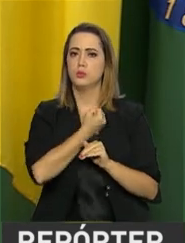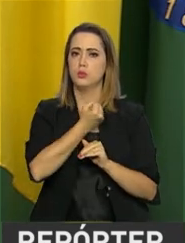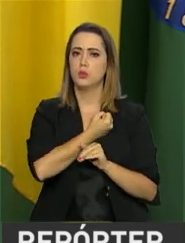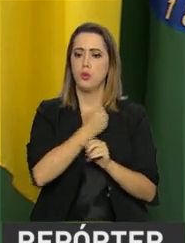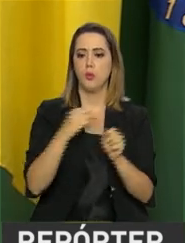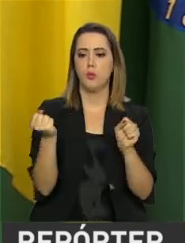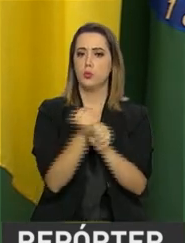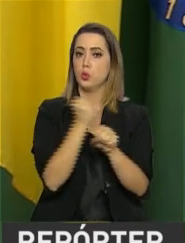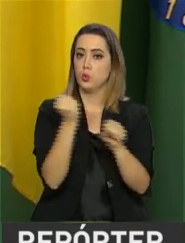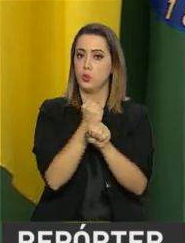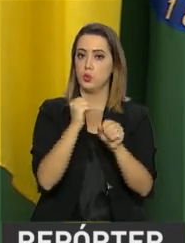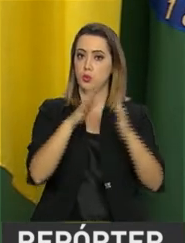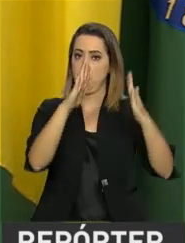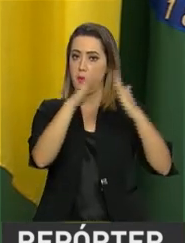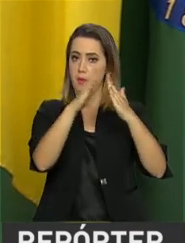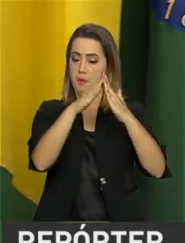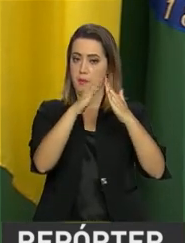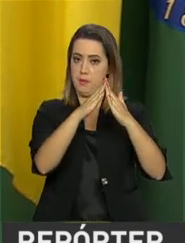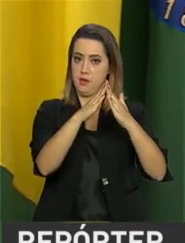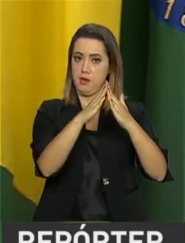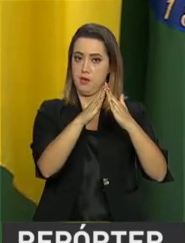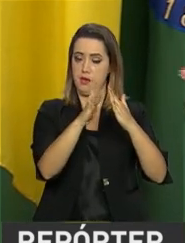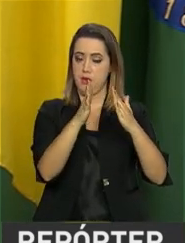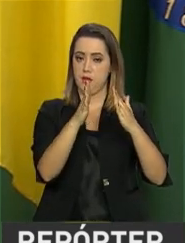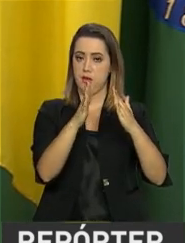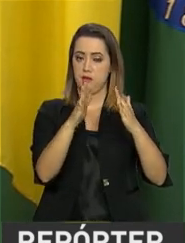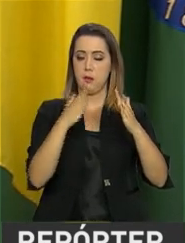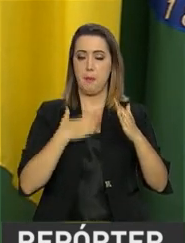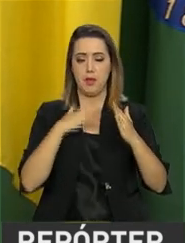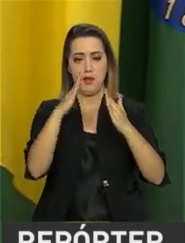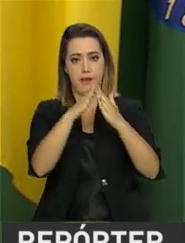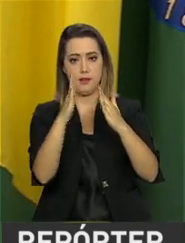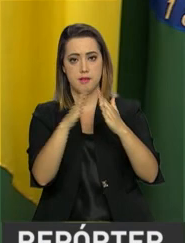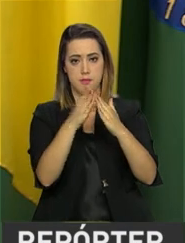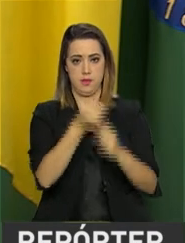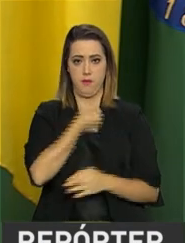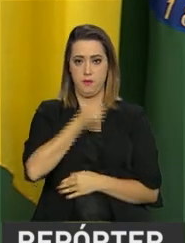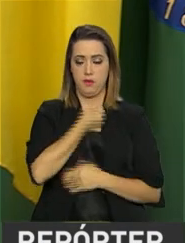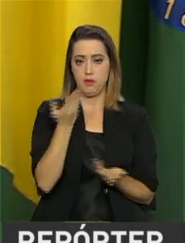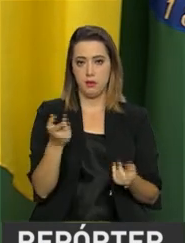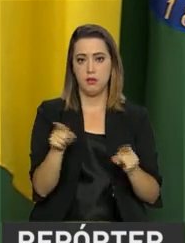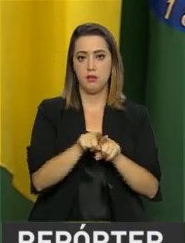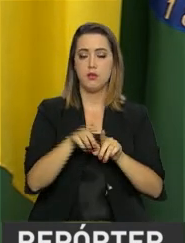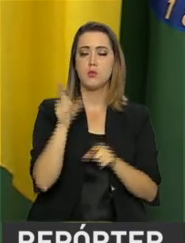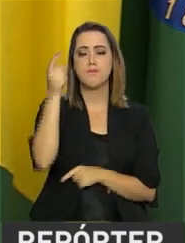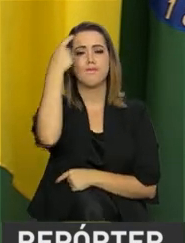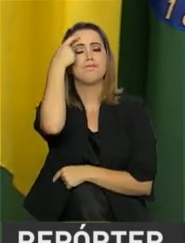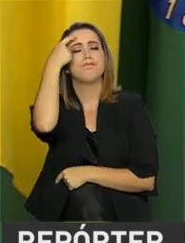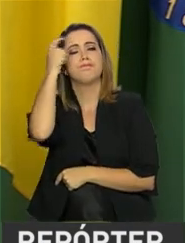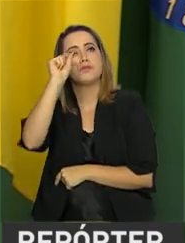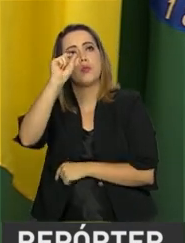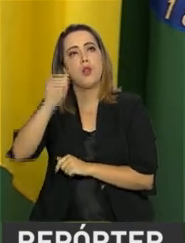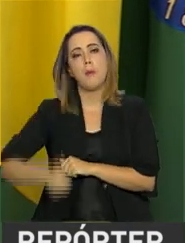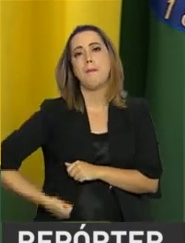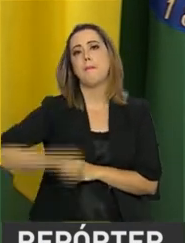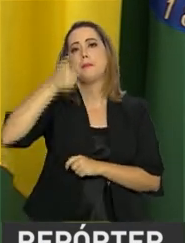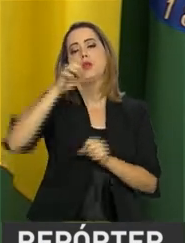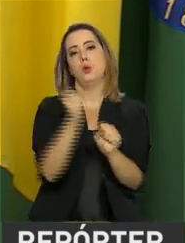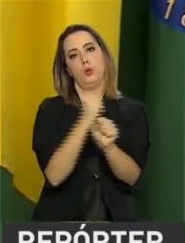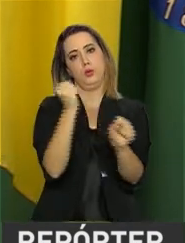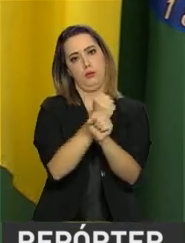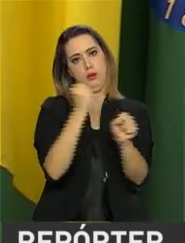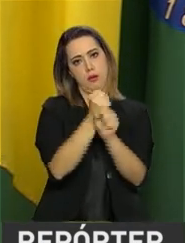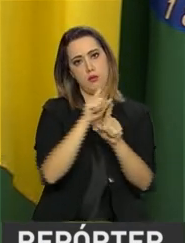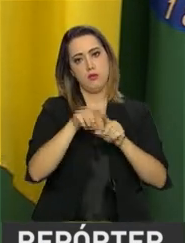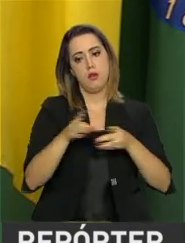construções do minha casa minha vida o que temos em mente é exata é precisamente incrementar a construção civil a